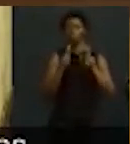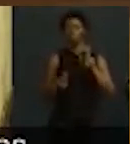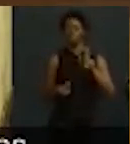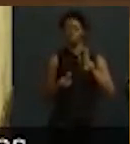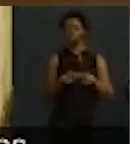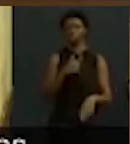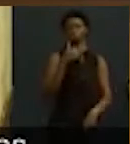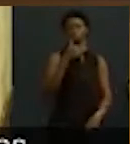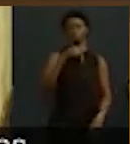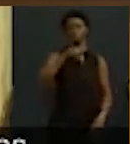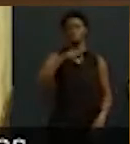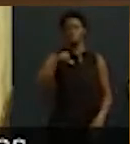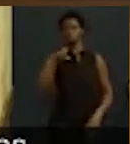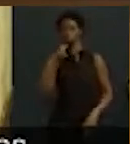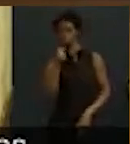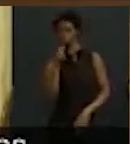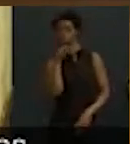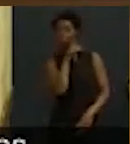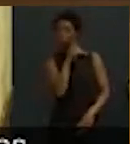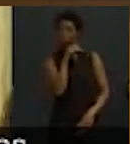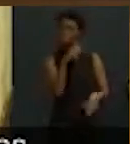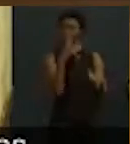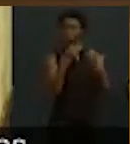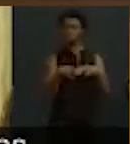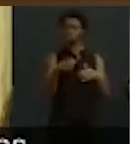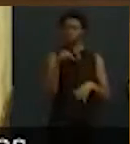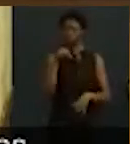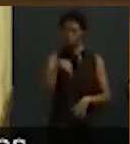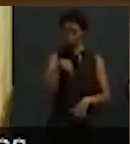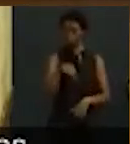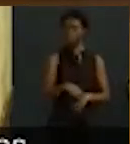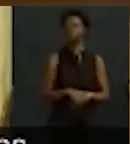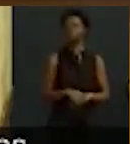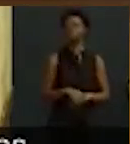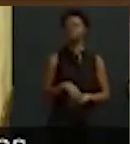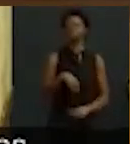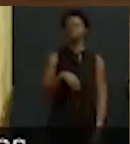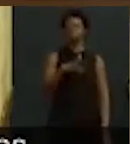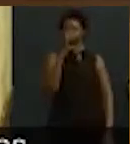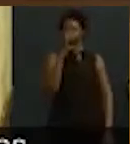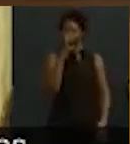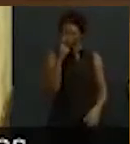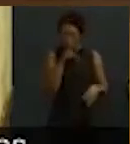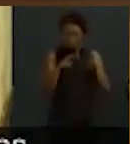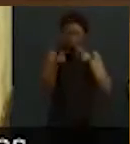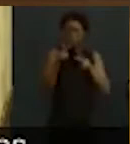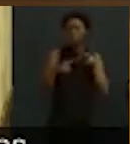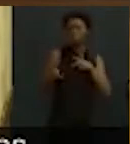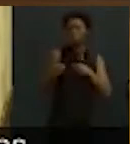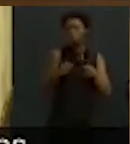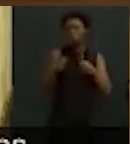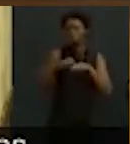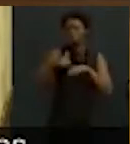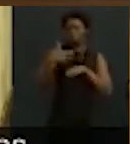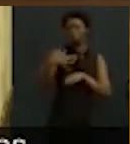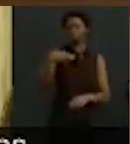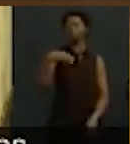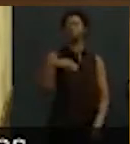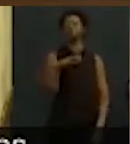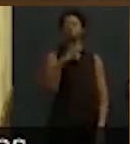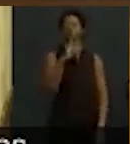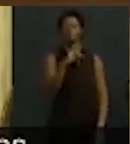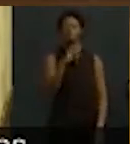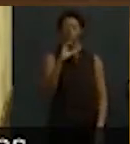1995 é servidora pública concursada. Auditora de controle externo do Tribunal de Contas do Estado do